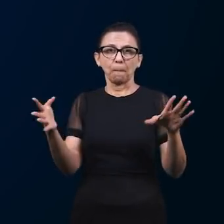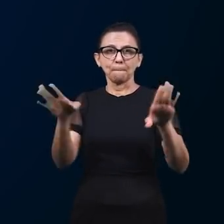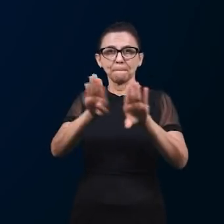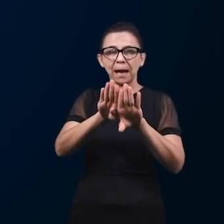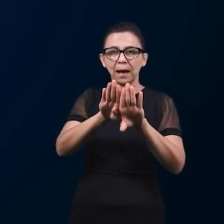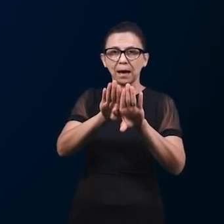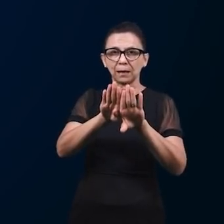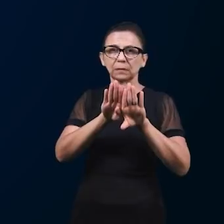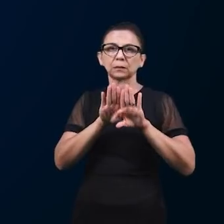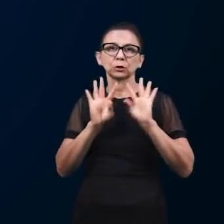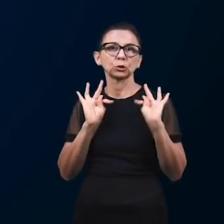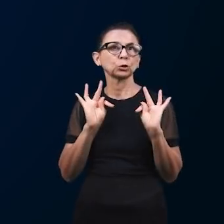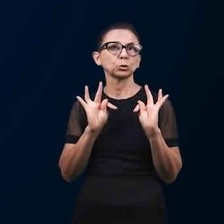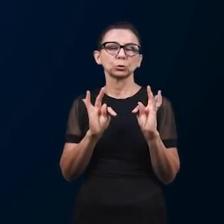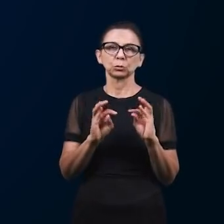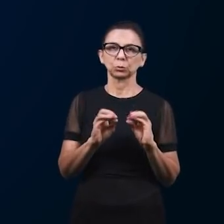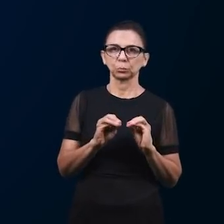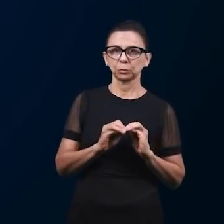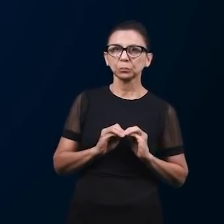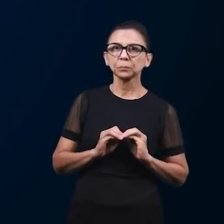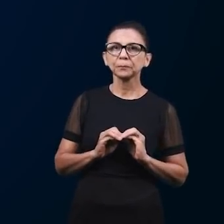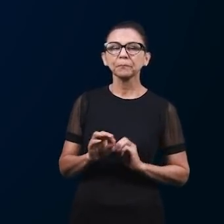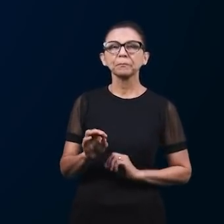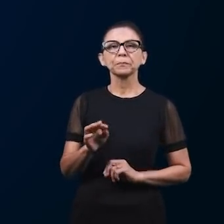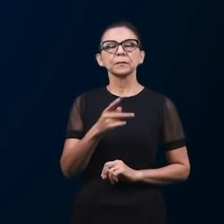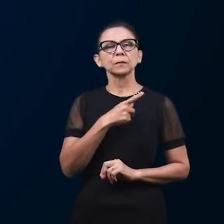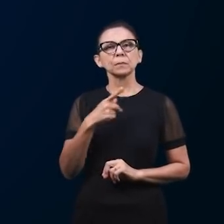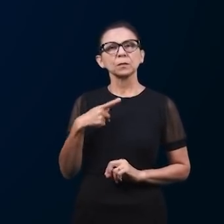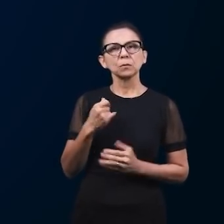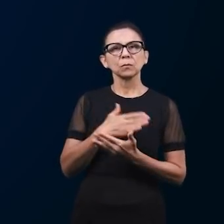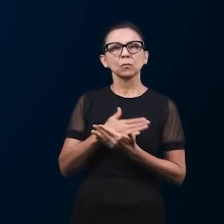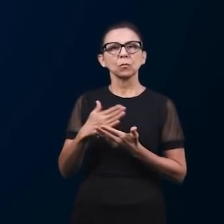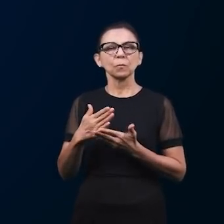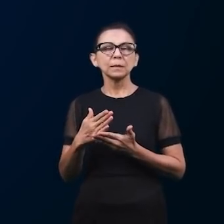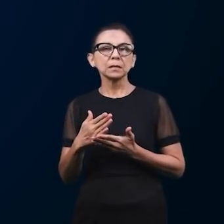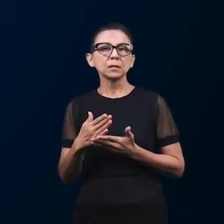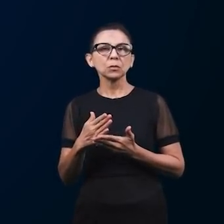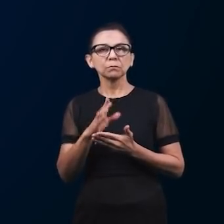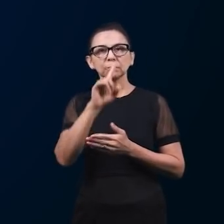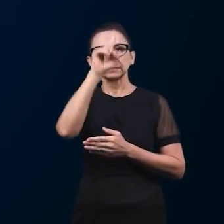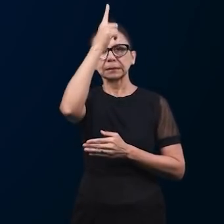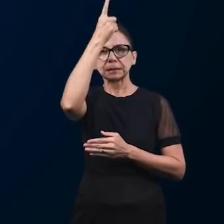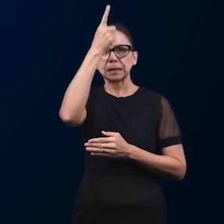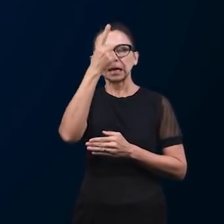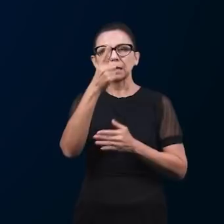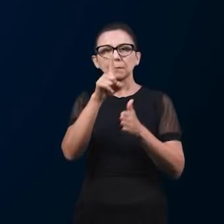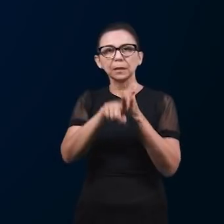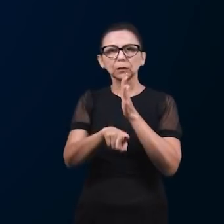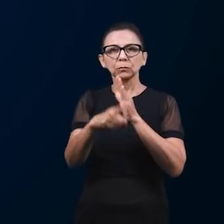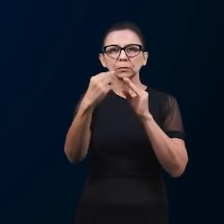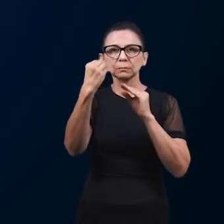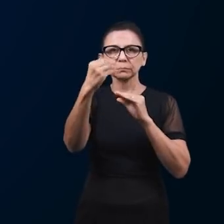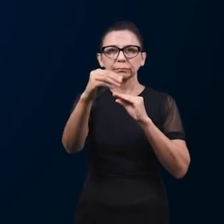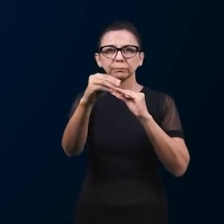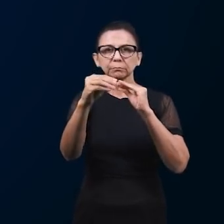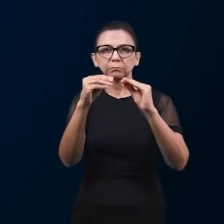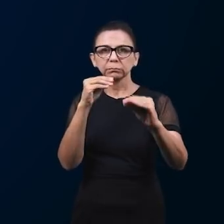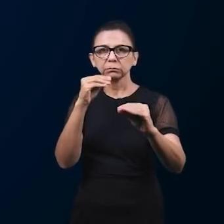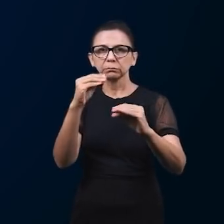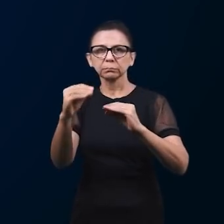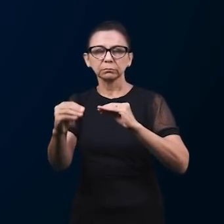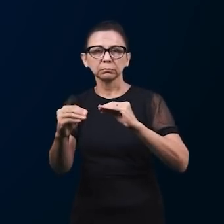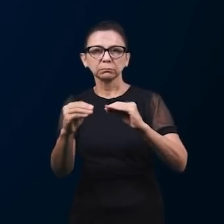lockdown. E o pastor de uma das igrejas, ele começou a enviar as perguntas no próprio domingo. Ele enviava as